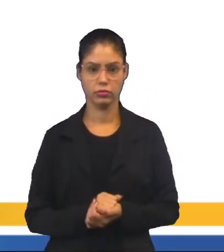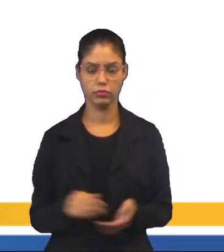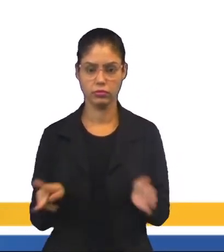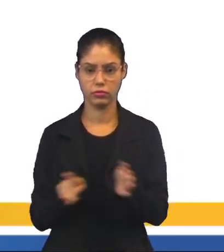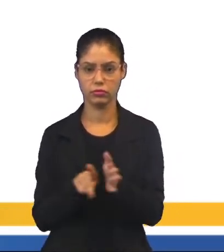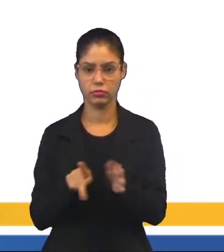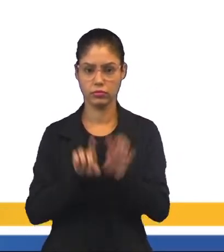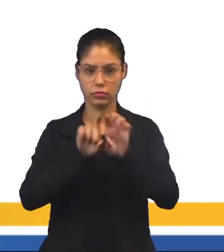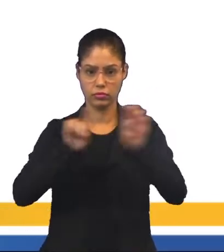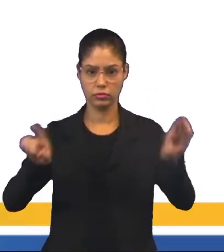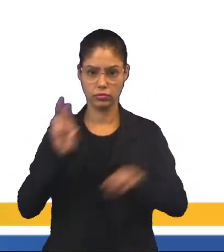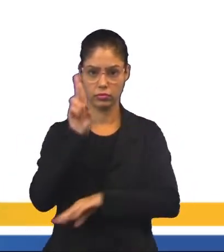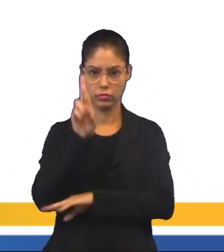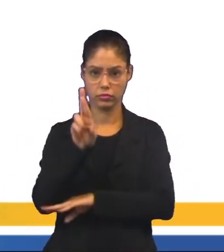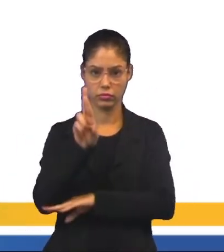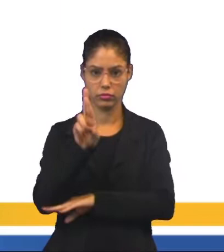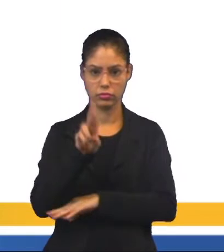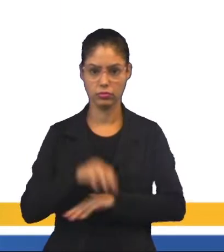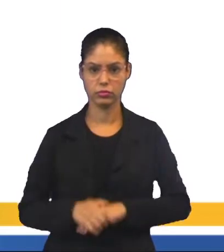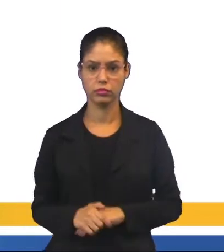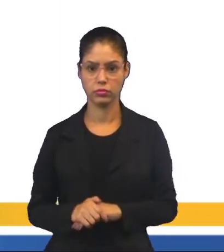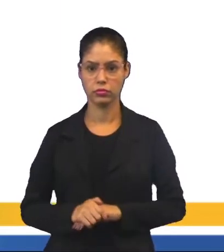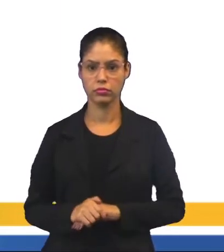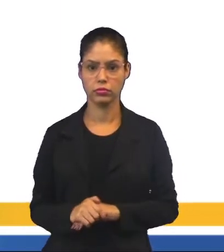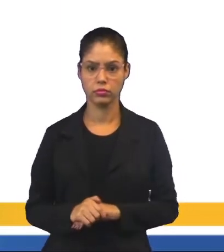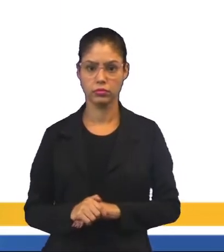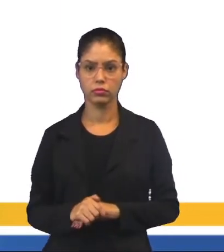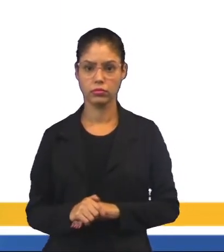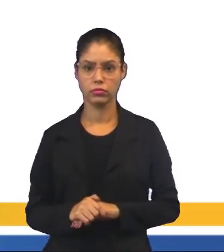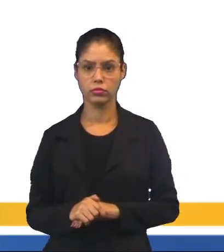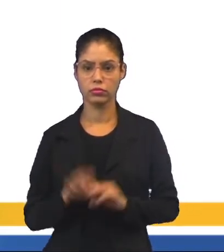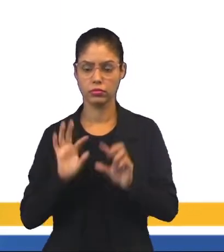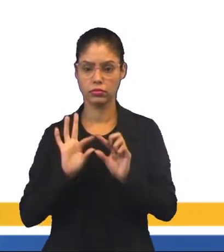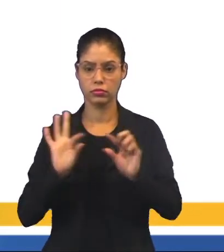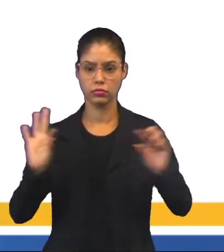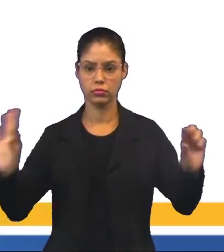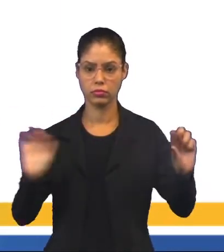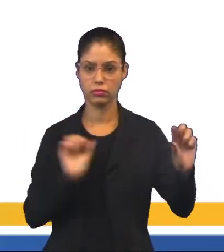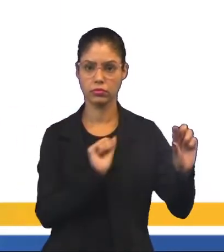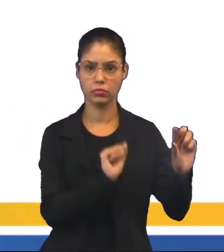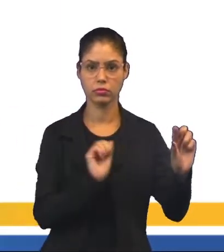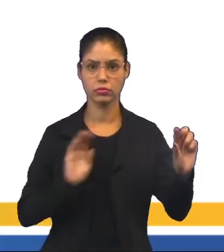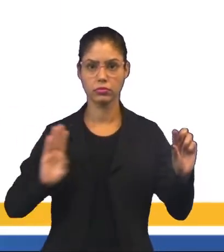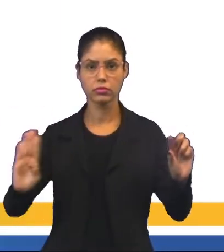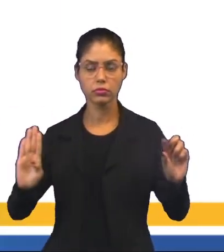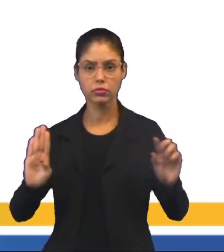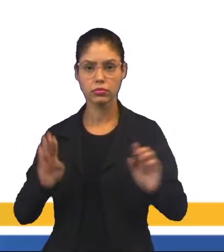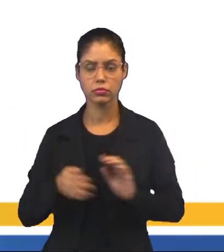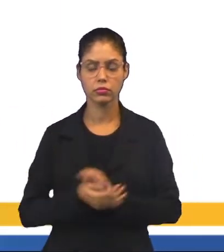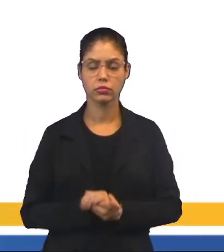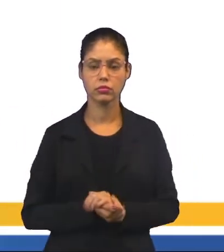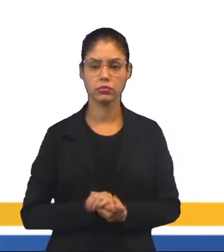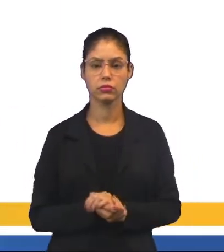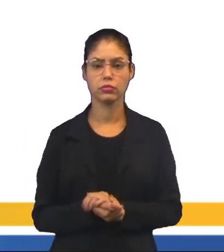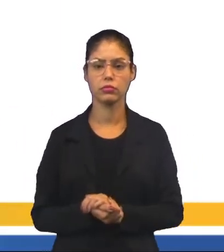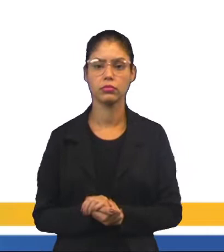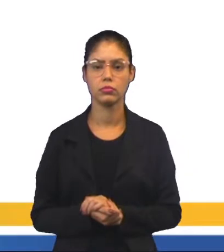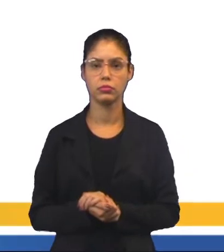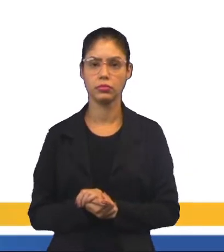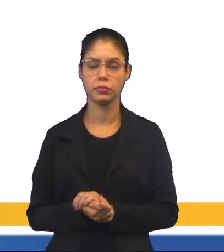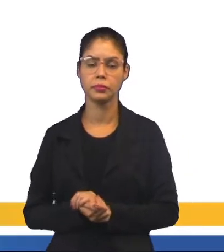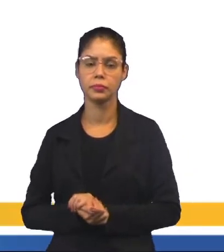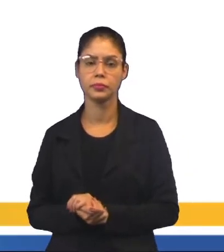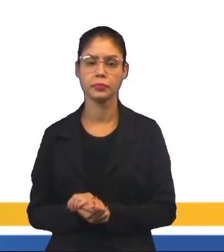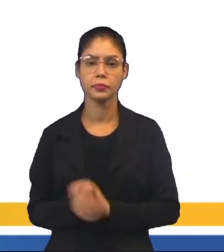XY, pertencente à reta R, deve estar alinhado com A